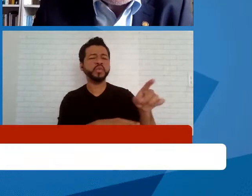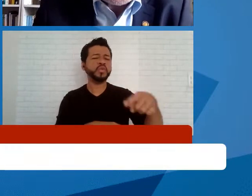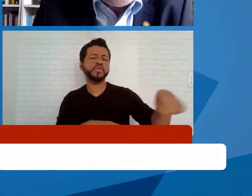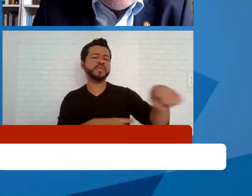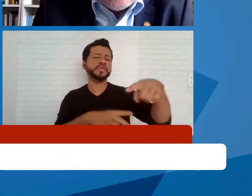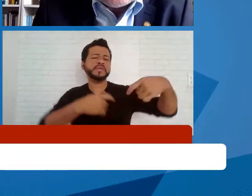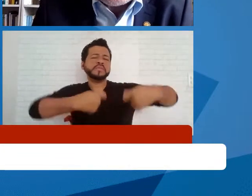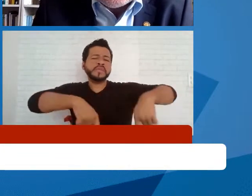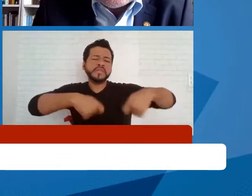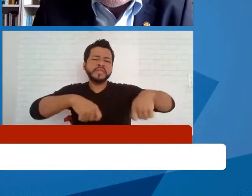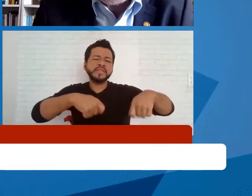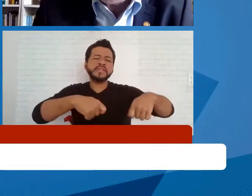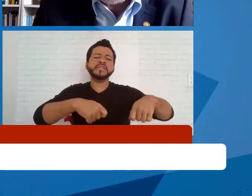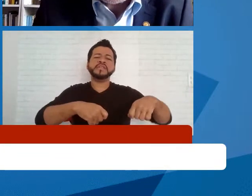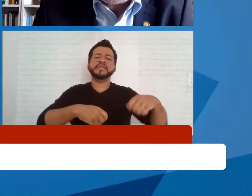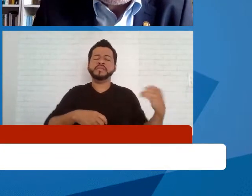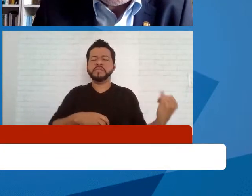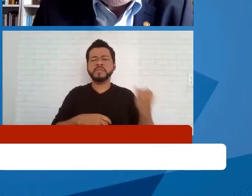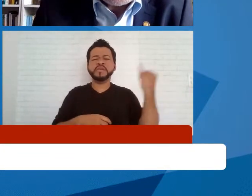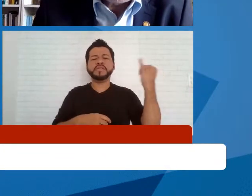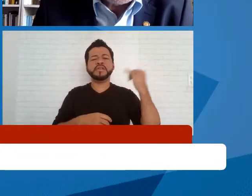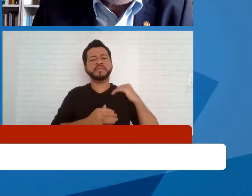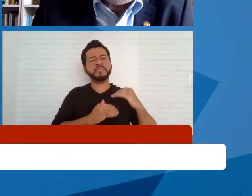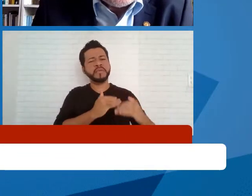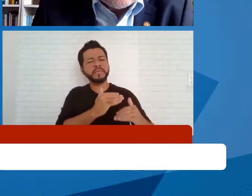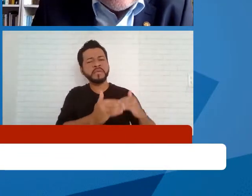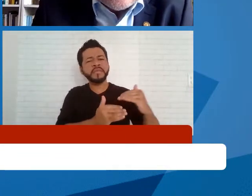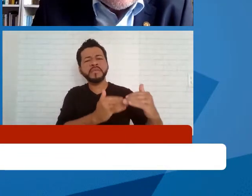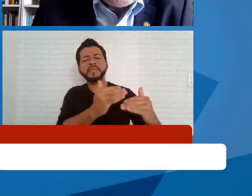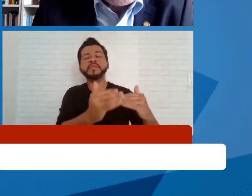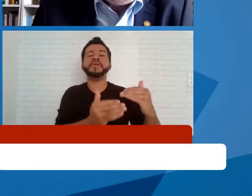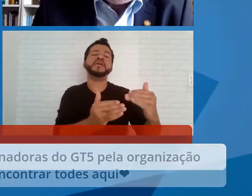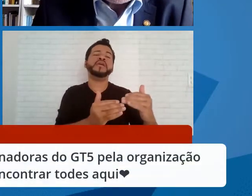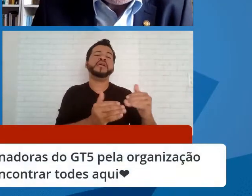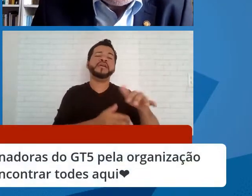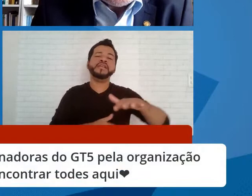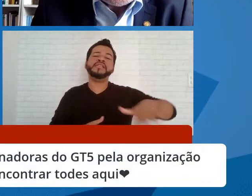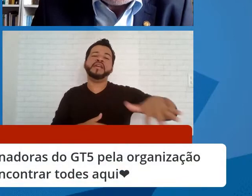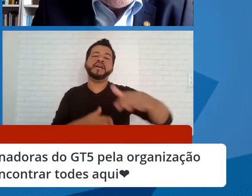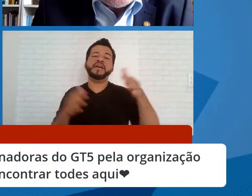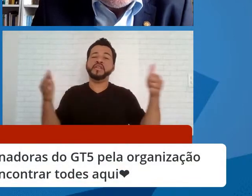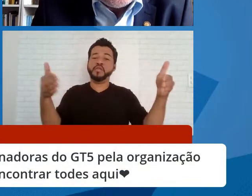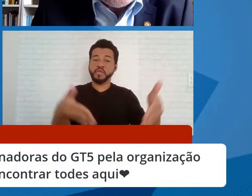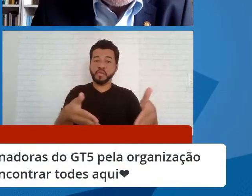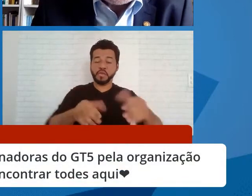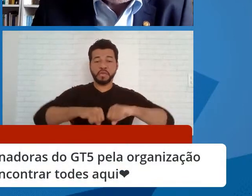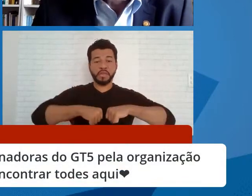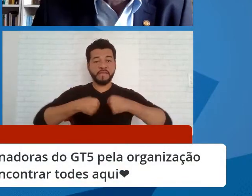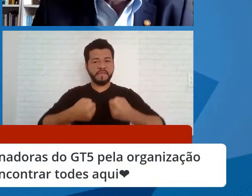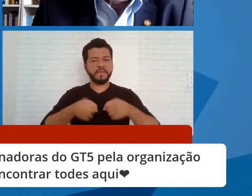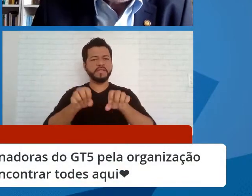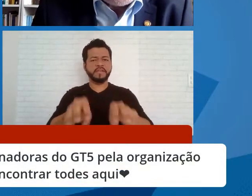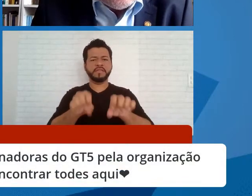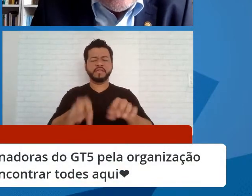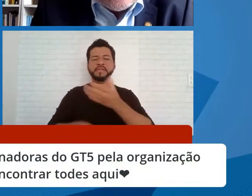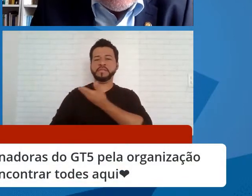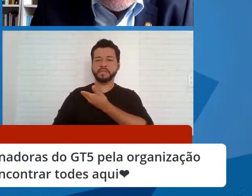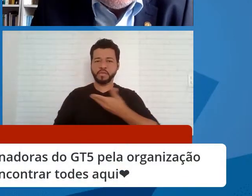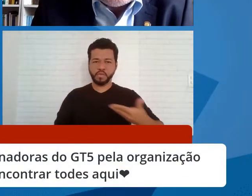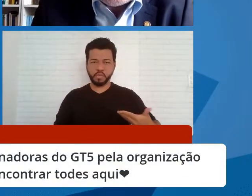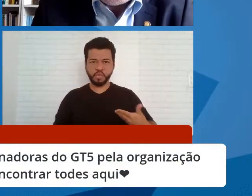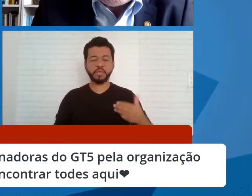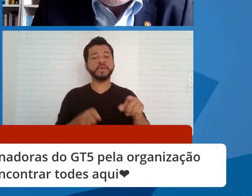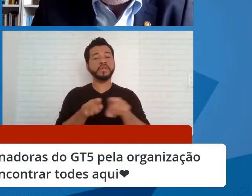necessário, né, nessa caminhada, portanto, em torno da educação, em defesa da educação pública, da